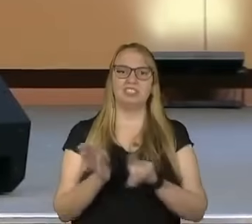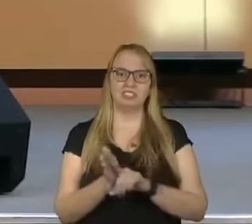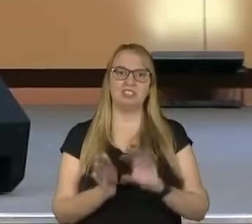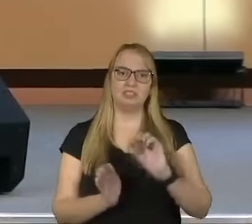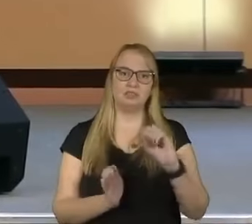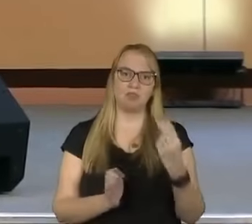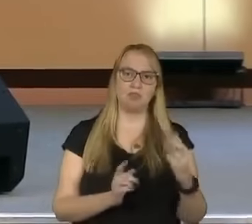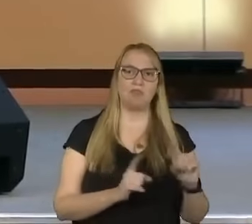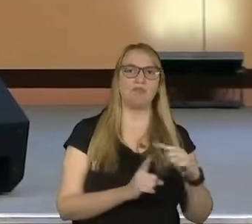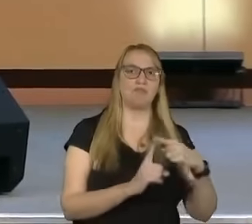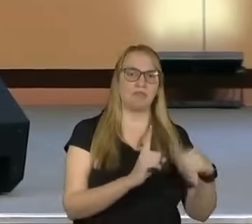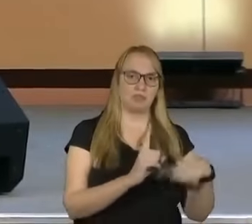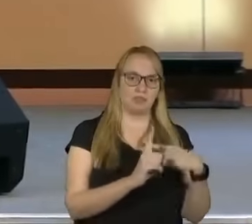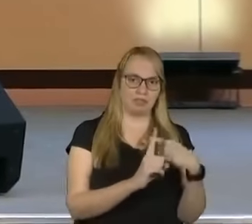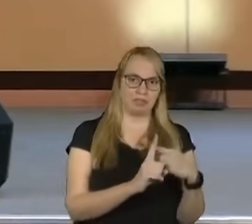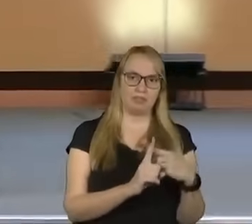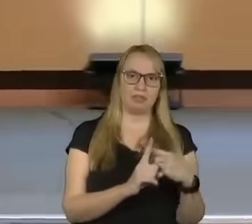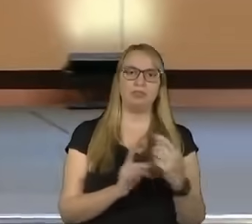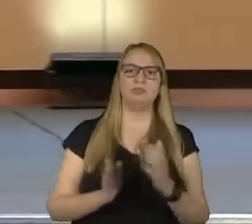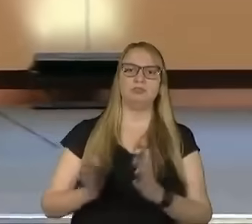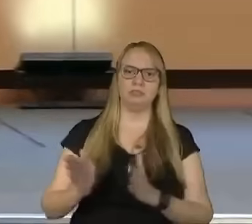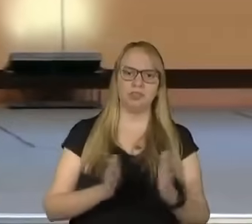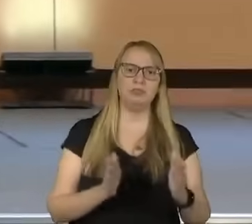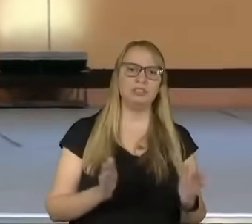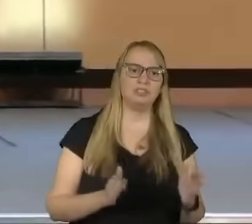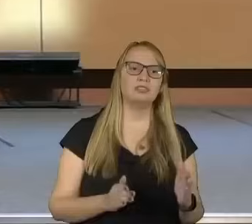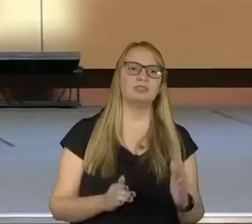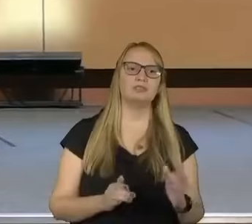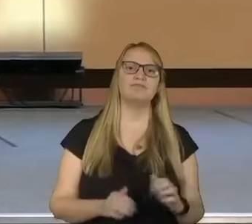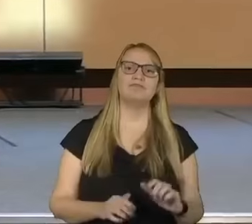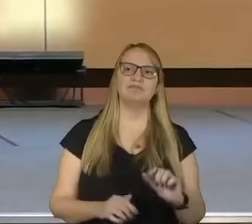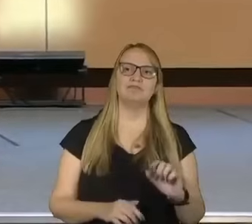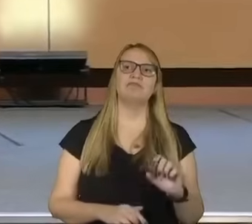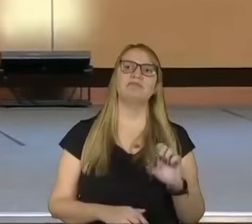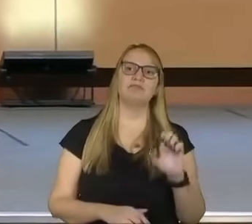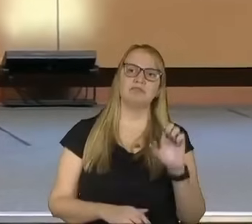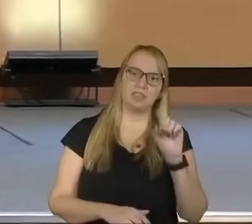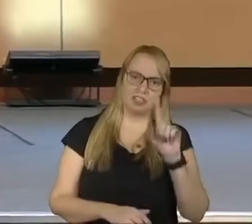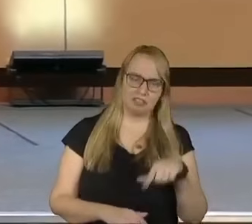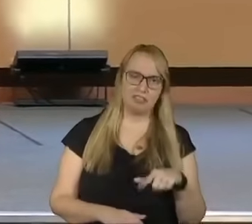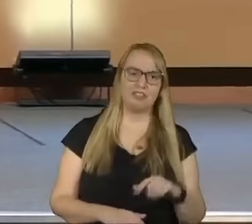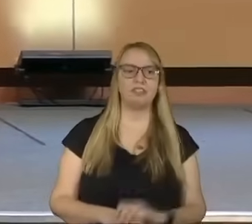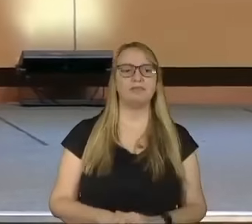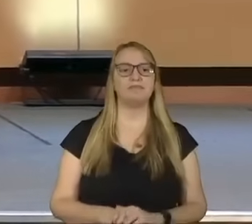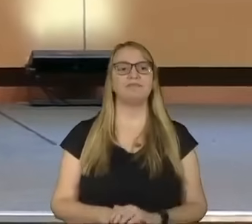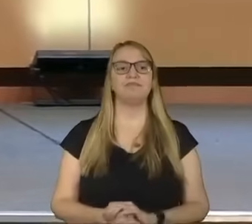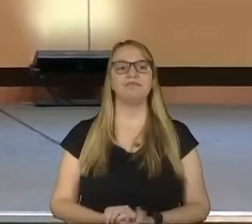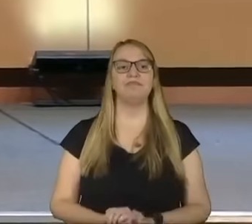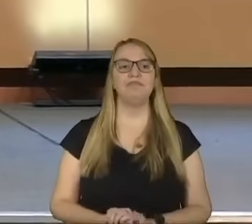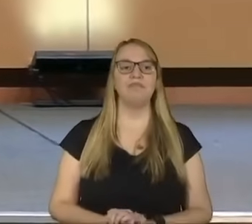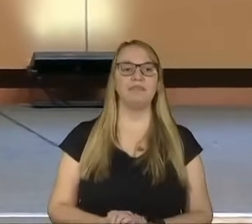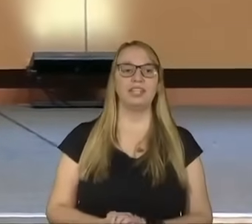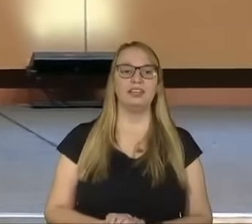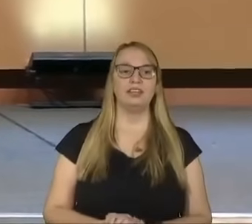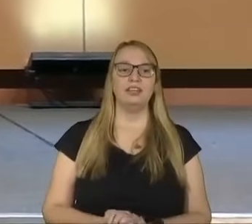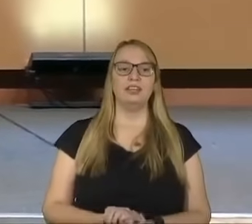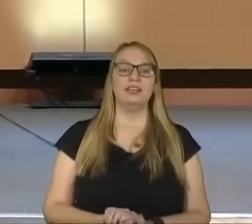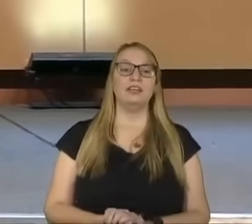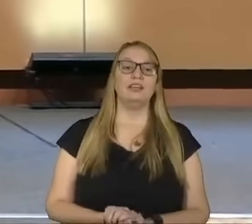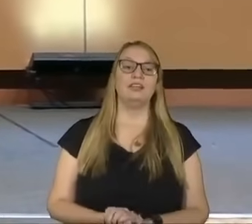do negativo em algum momento você foi você é ou foi mas a questão eu tô